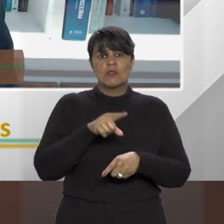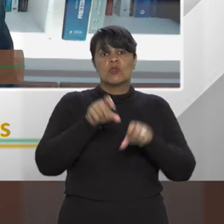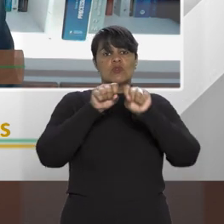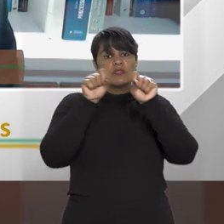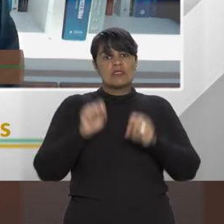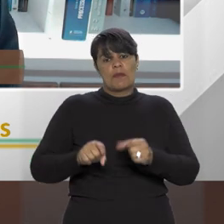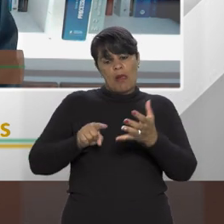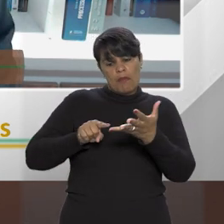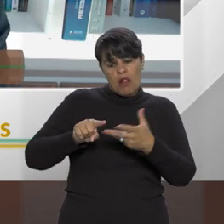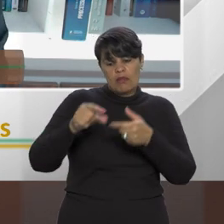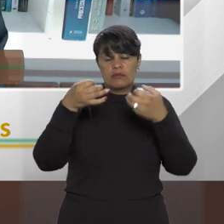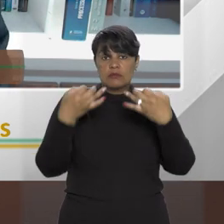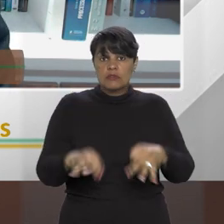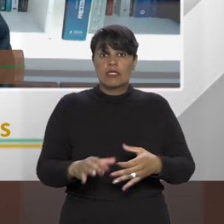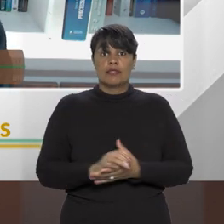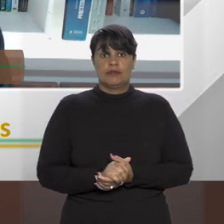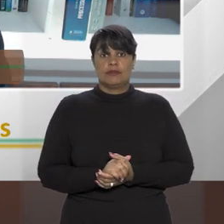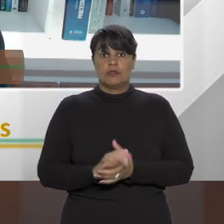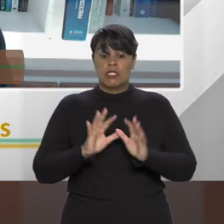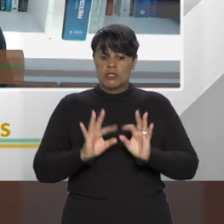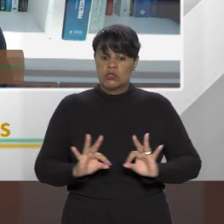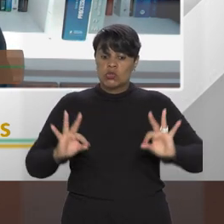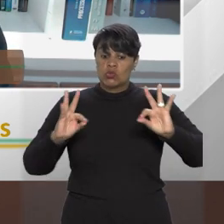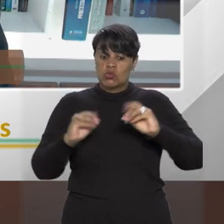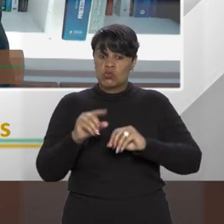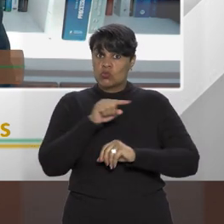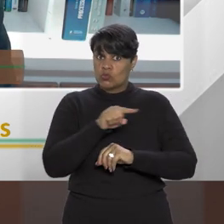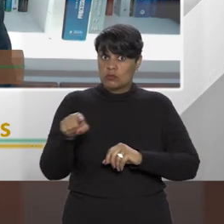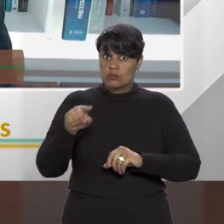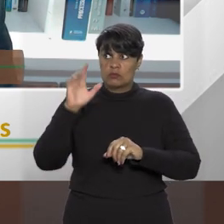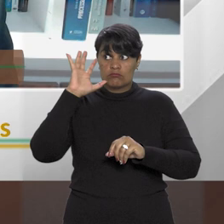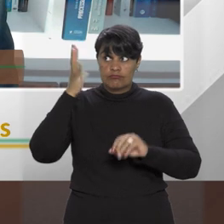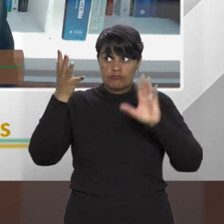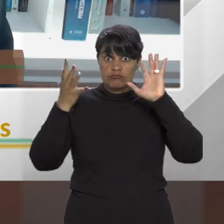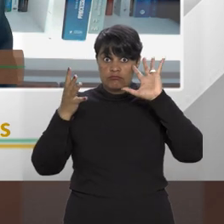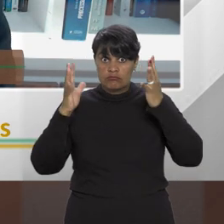sendo apresentadas, precisam também dialogar com a fase executiva.